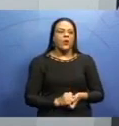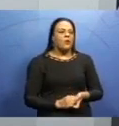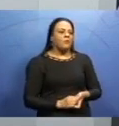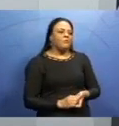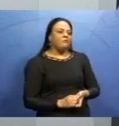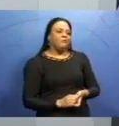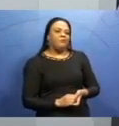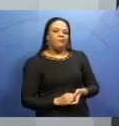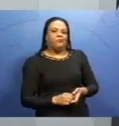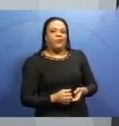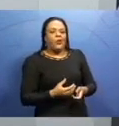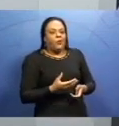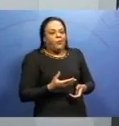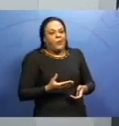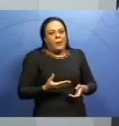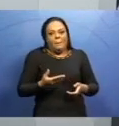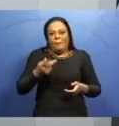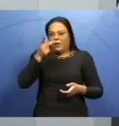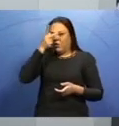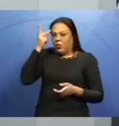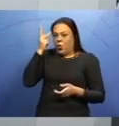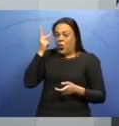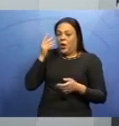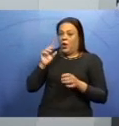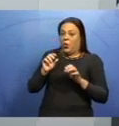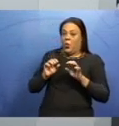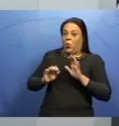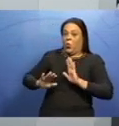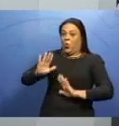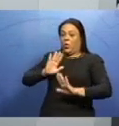a situação é oportuna.